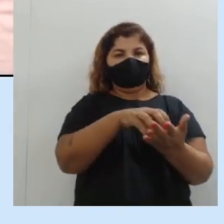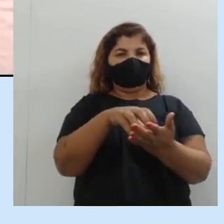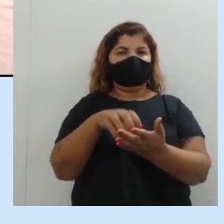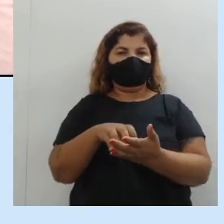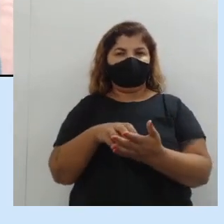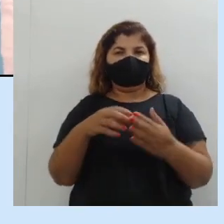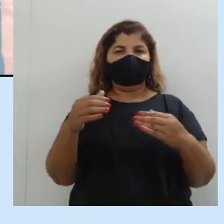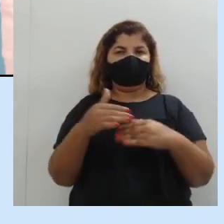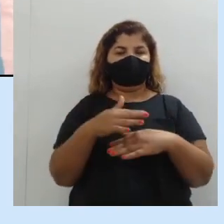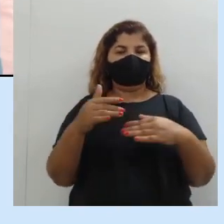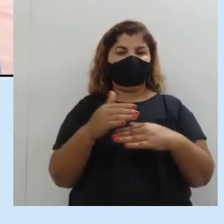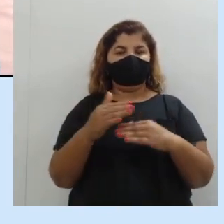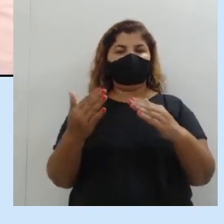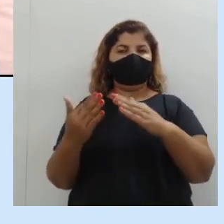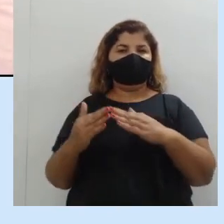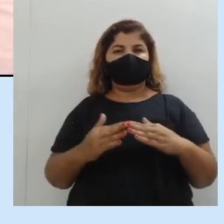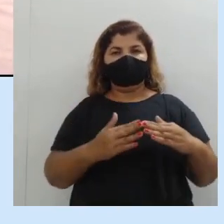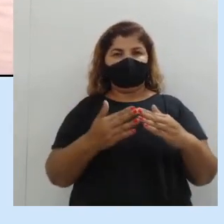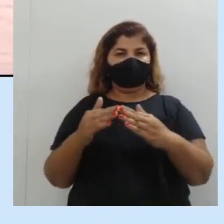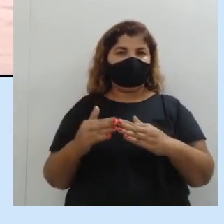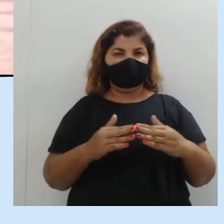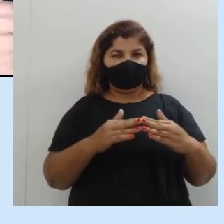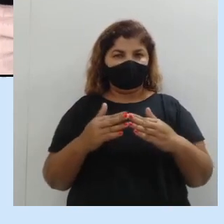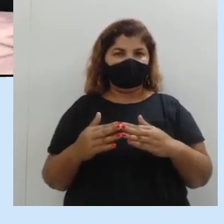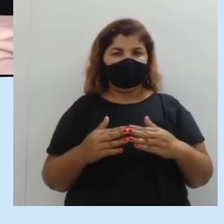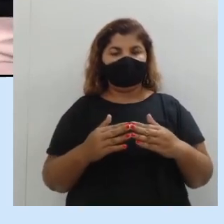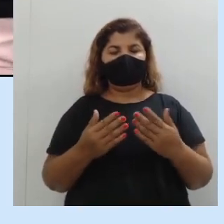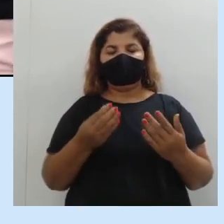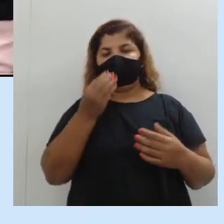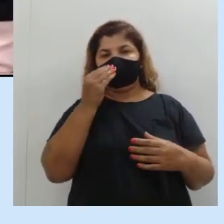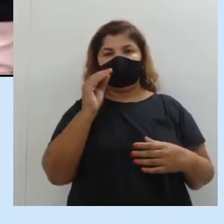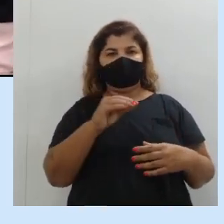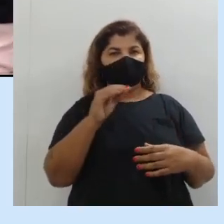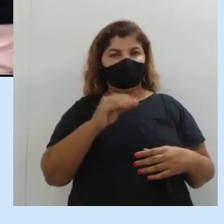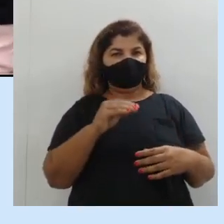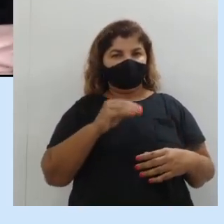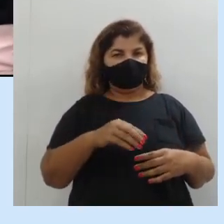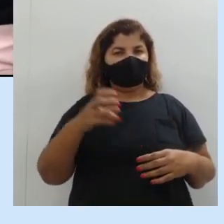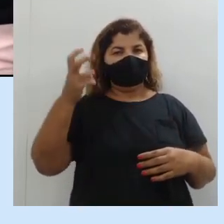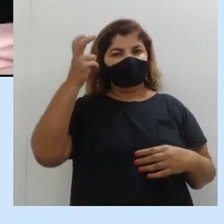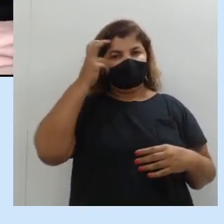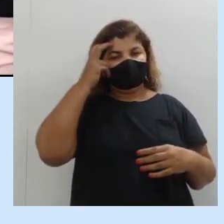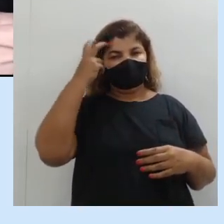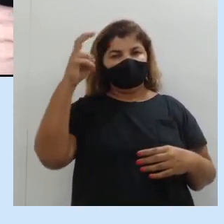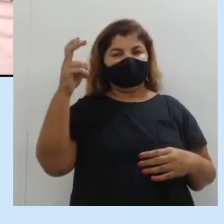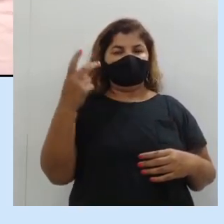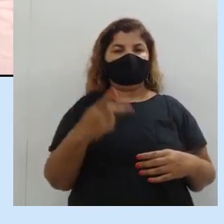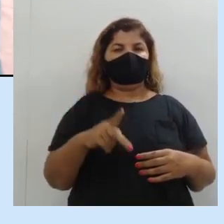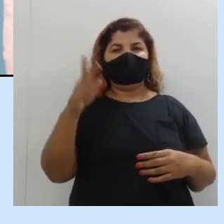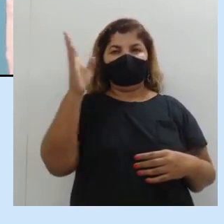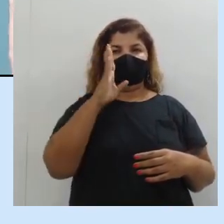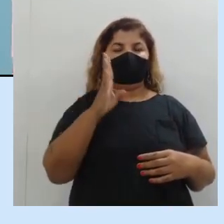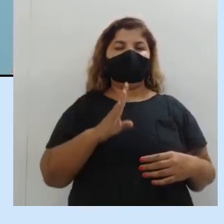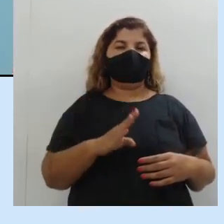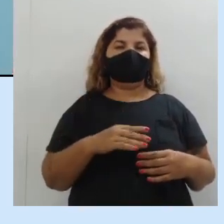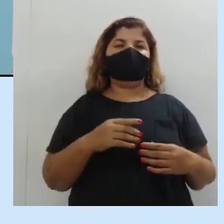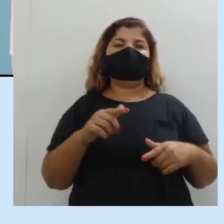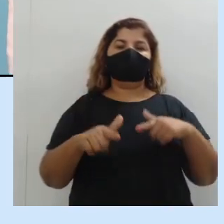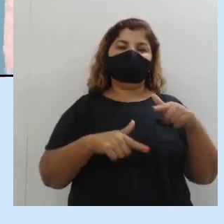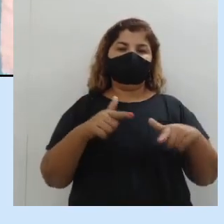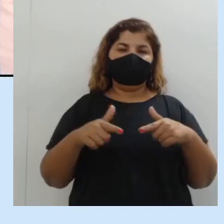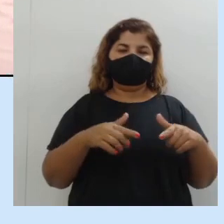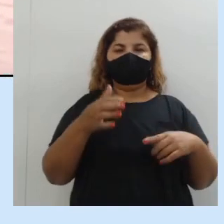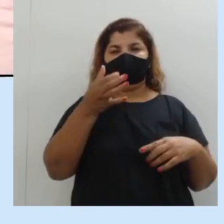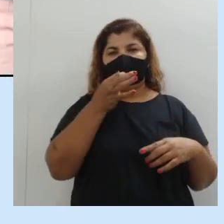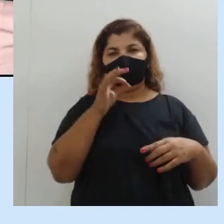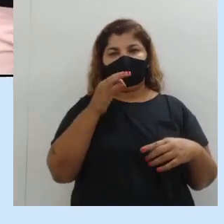retratando os subúrbios, os quais eram até então ignorados pela elite cultural brasileira. Os trabalhadores dos cafezais do interior